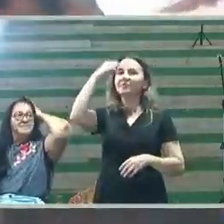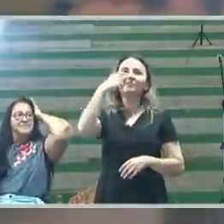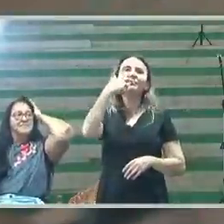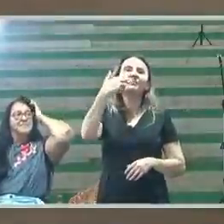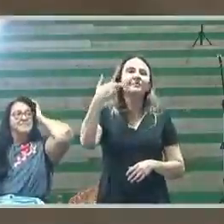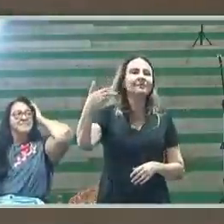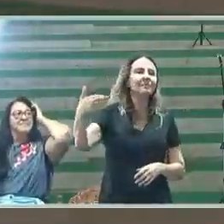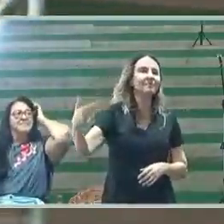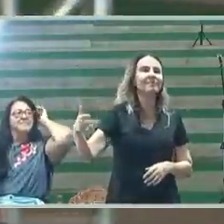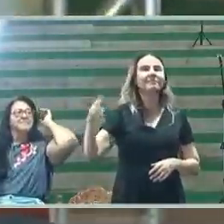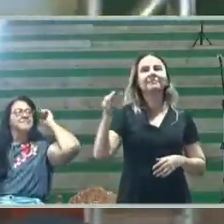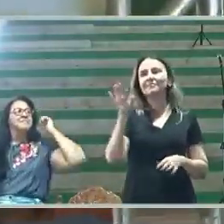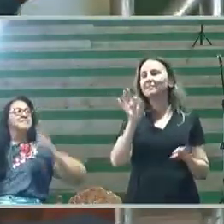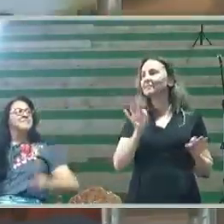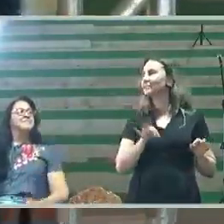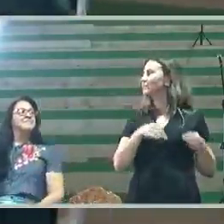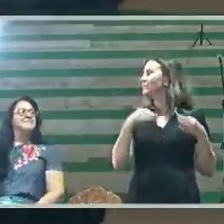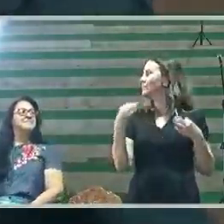aqui, pastor.